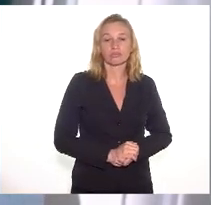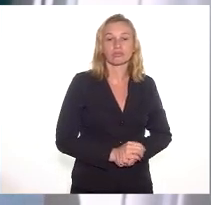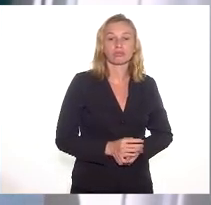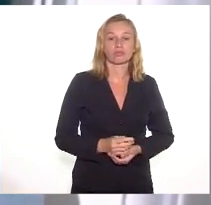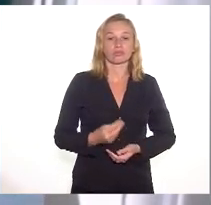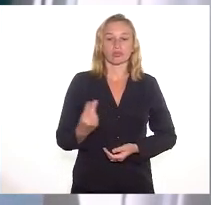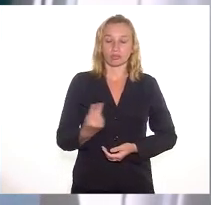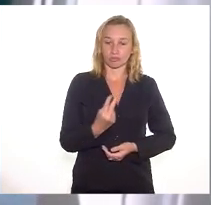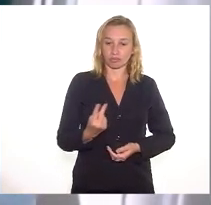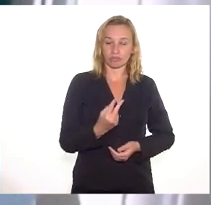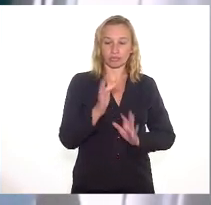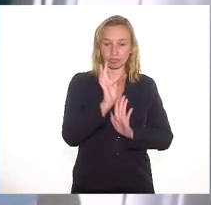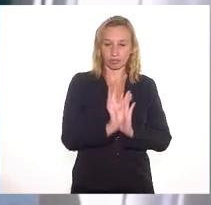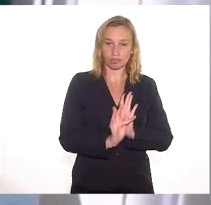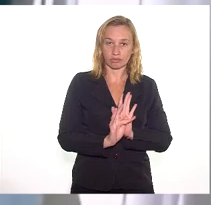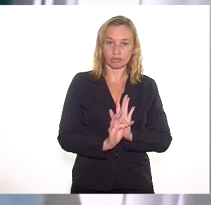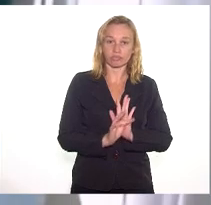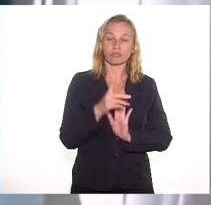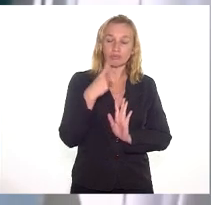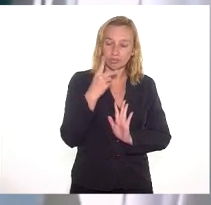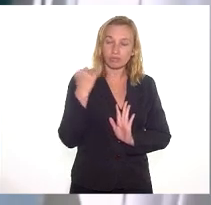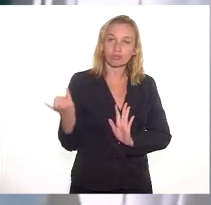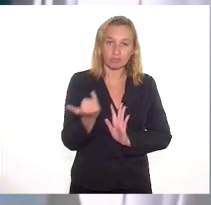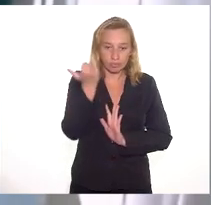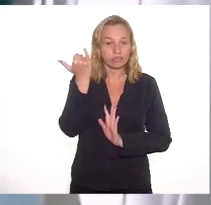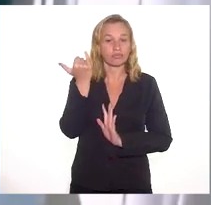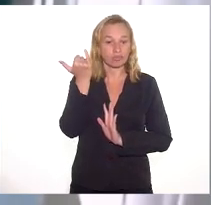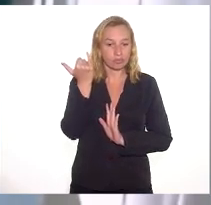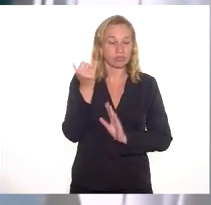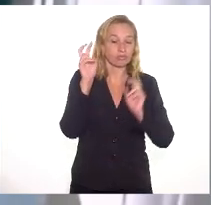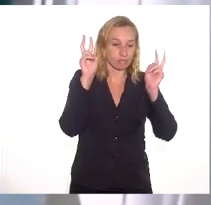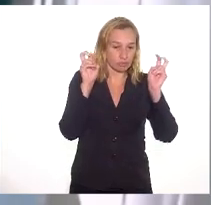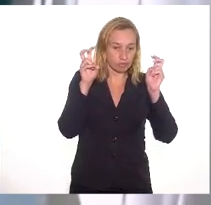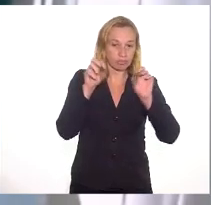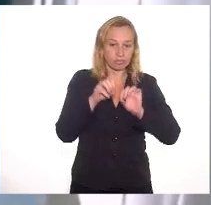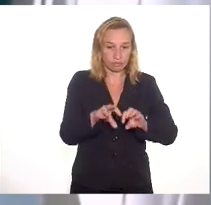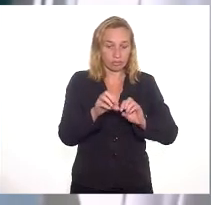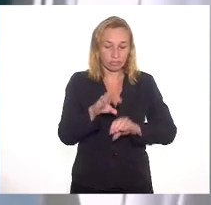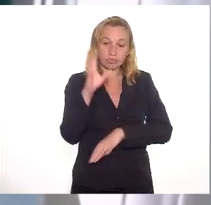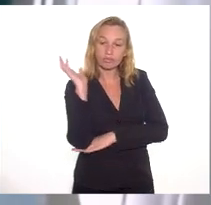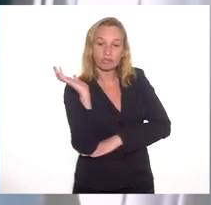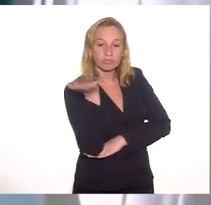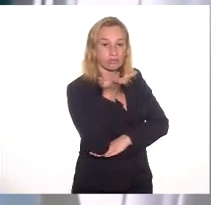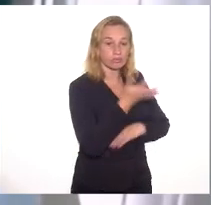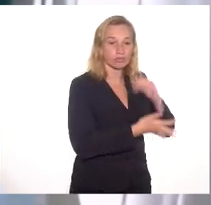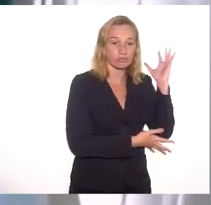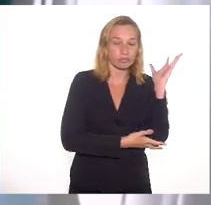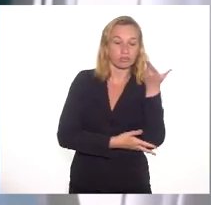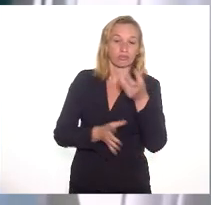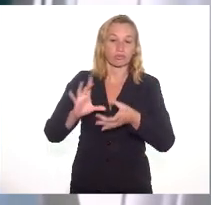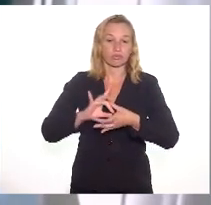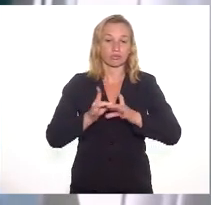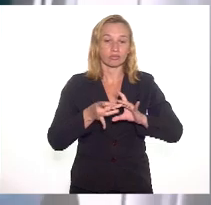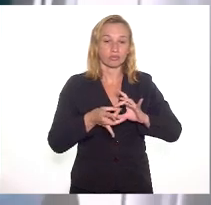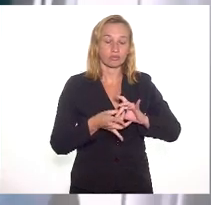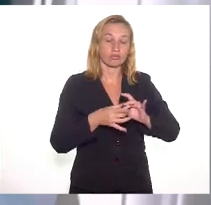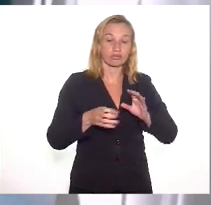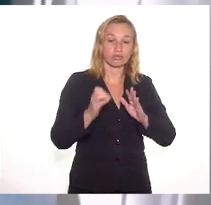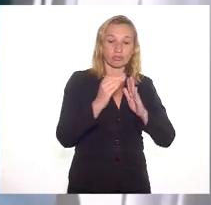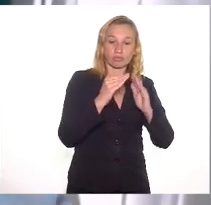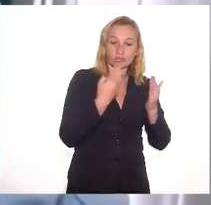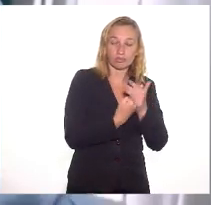ambos os textos legais falam da importância do tema da educação ambiental, Sérgio Fernandes, no contexto escolar,